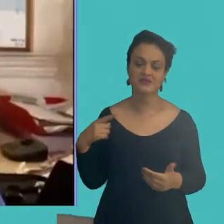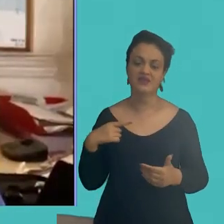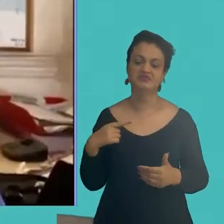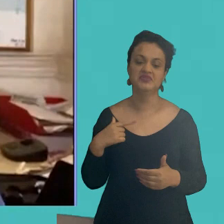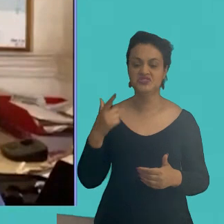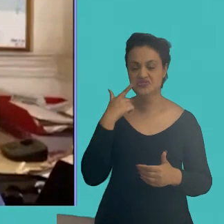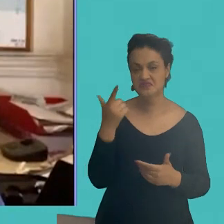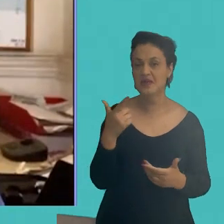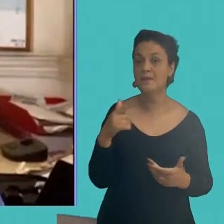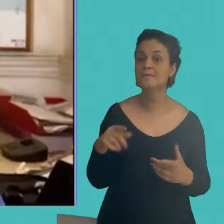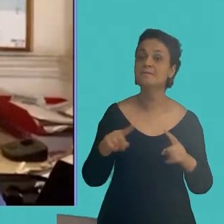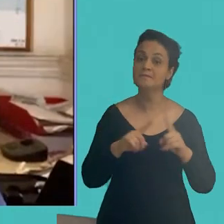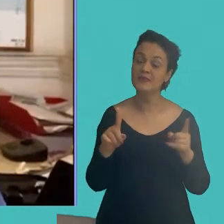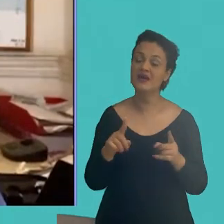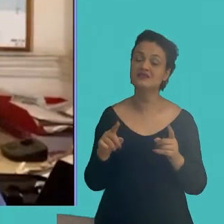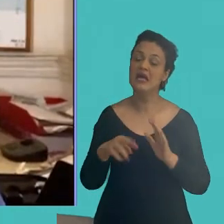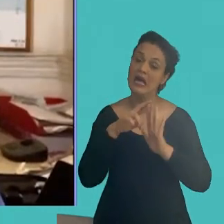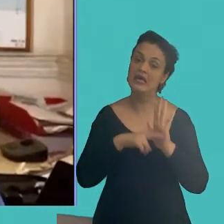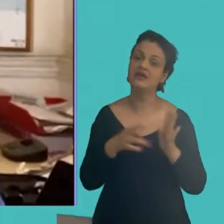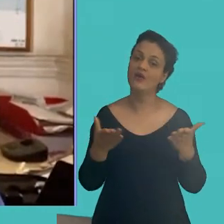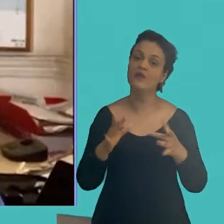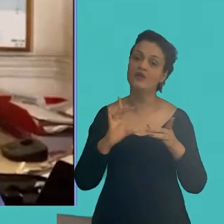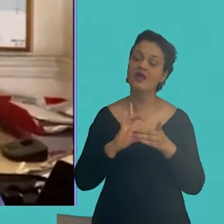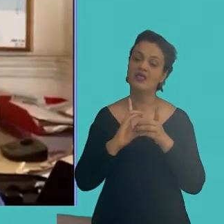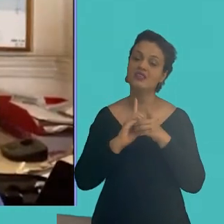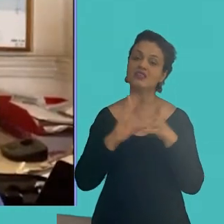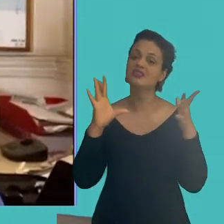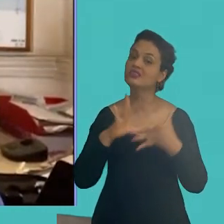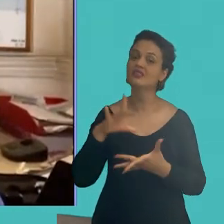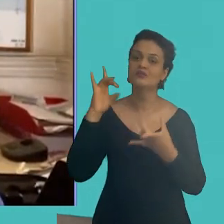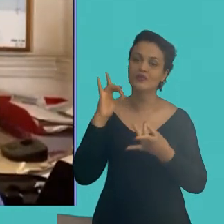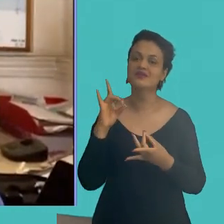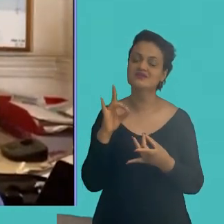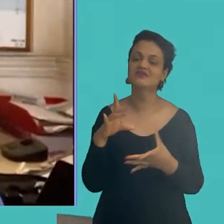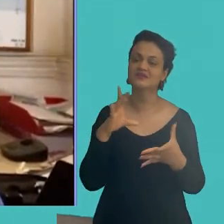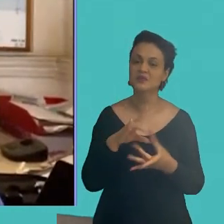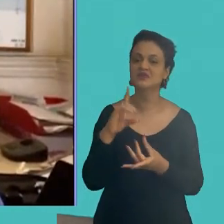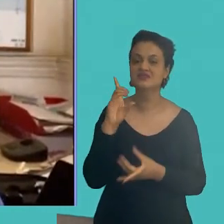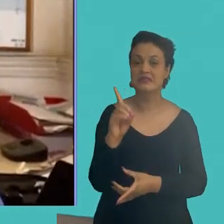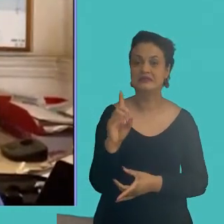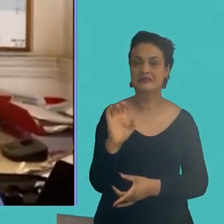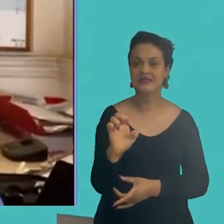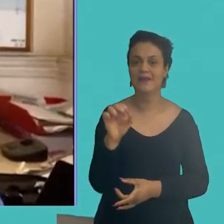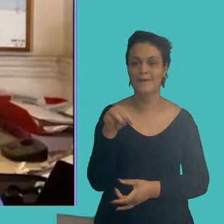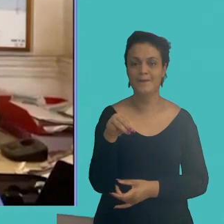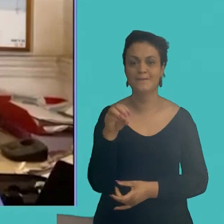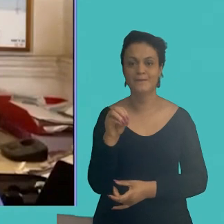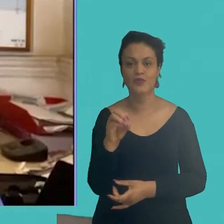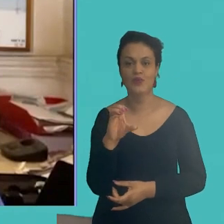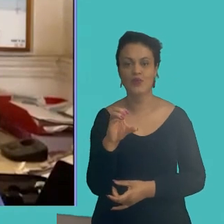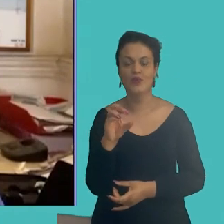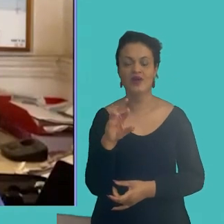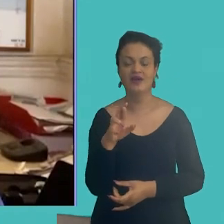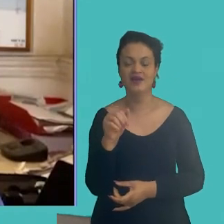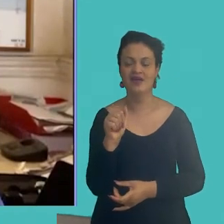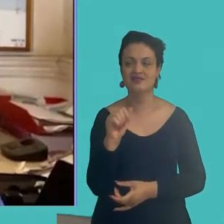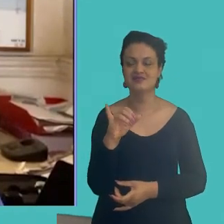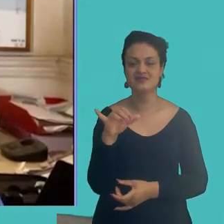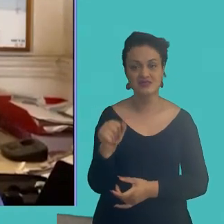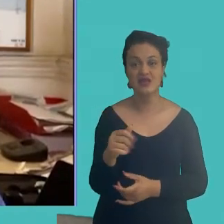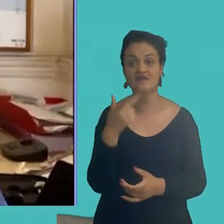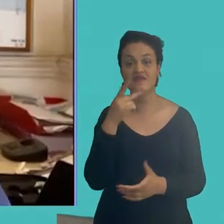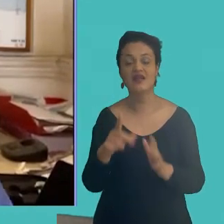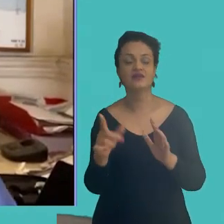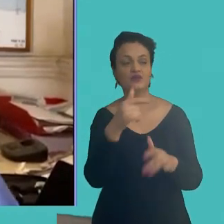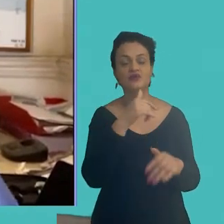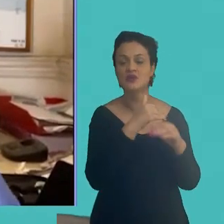de democracia aberta, vivemos num regime onde se supõe que as pessoas sejam todas iguais perante a lei, e vivemos num